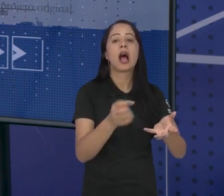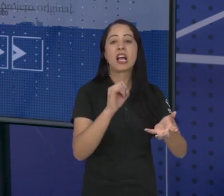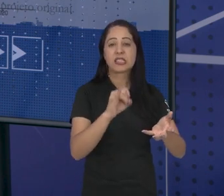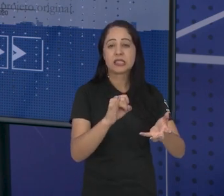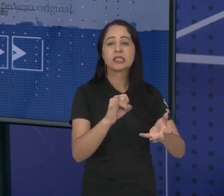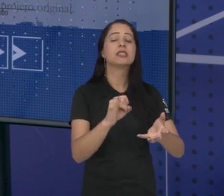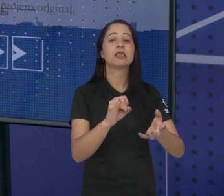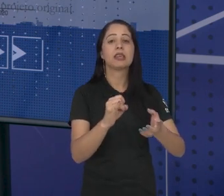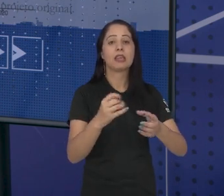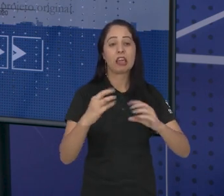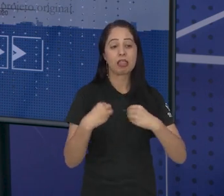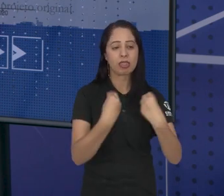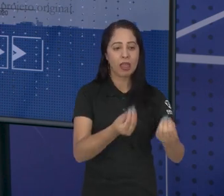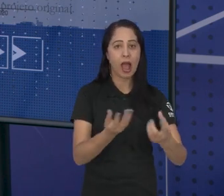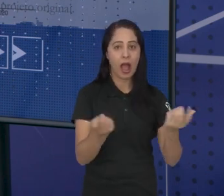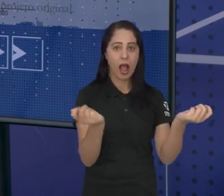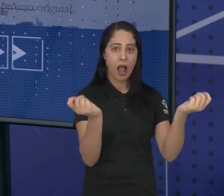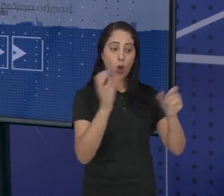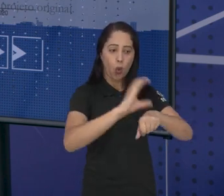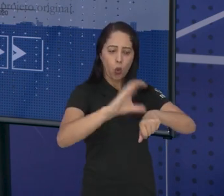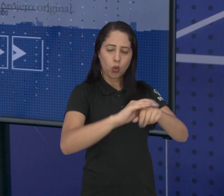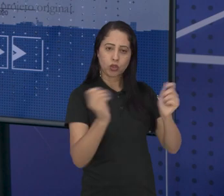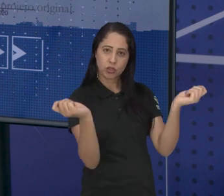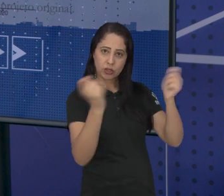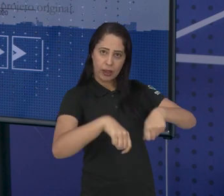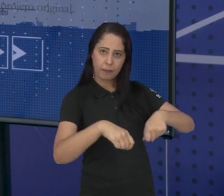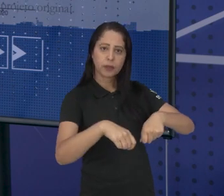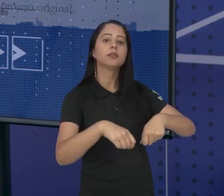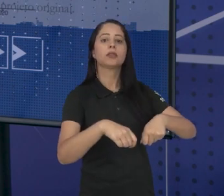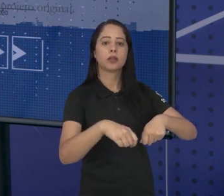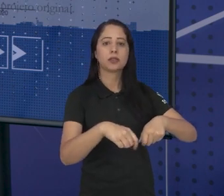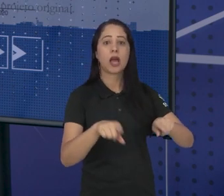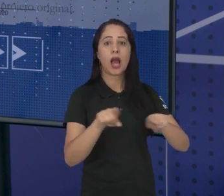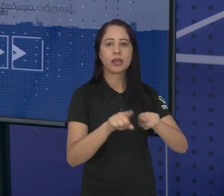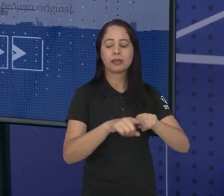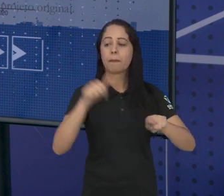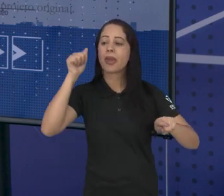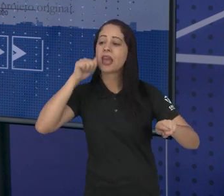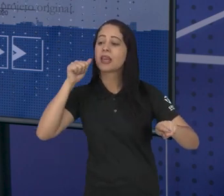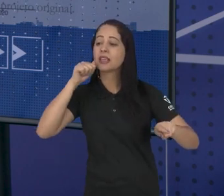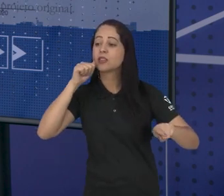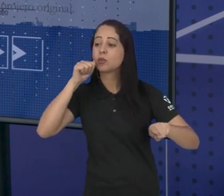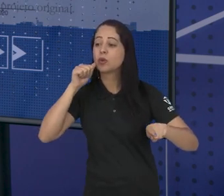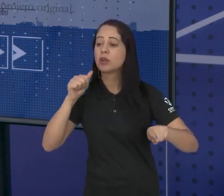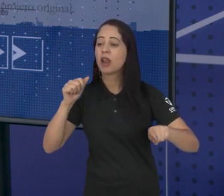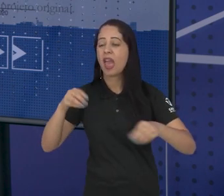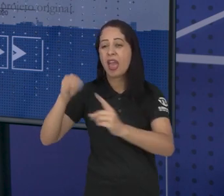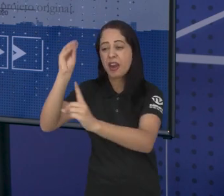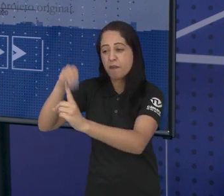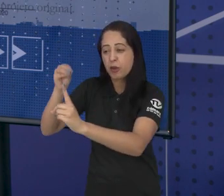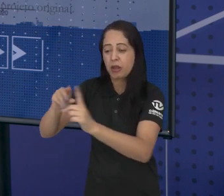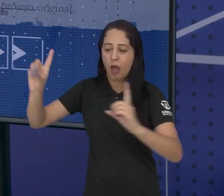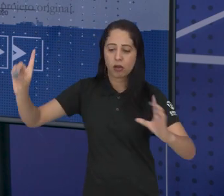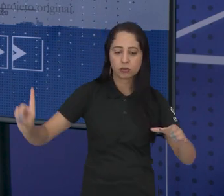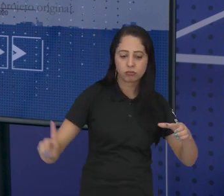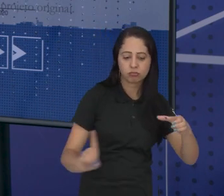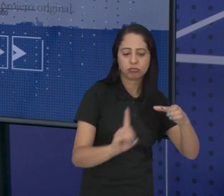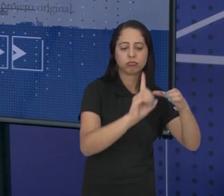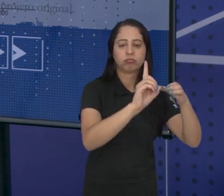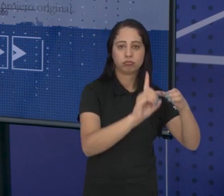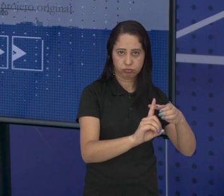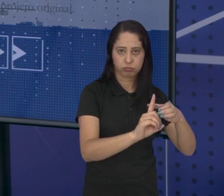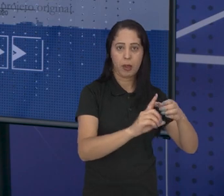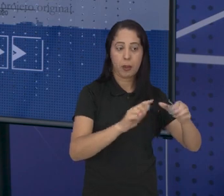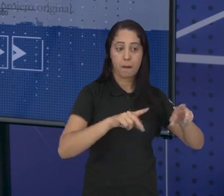de ações que envolvam a formação qualificação e também in de mulheres em situação